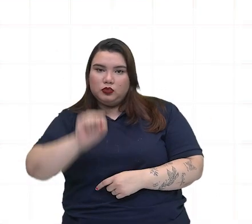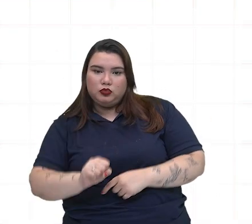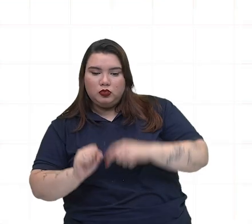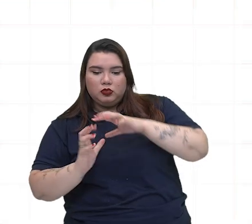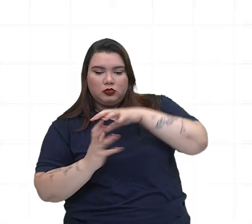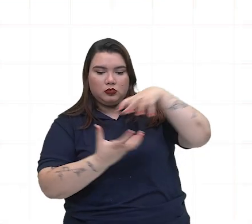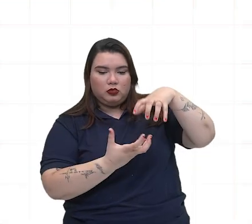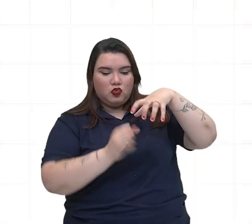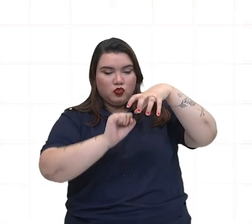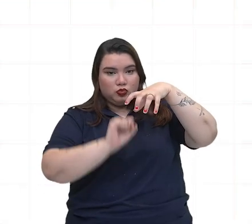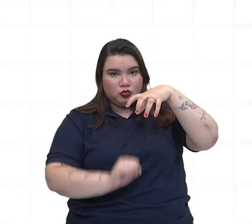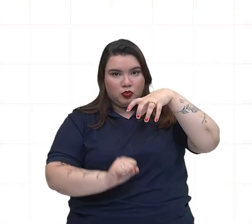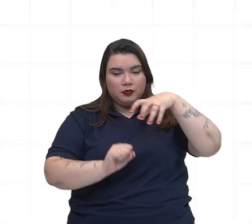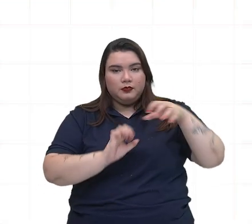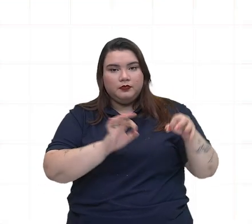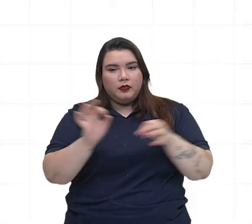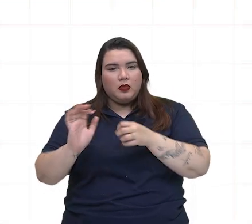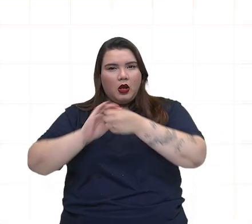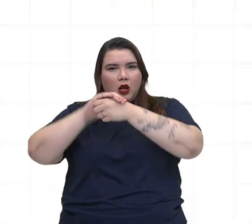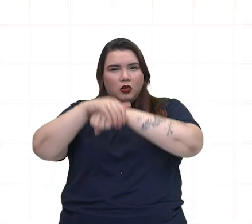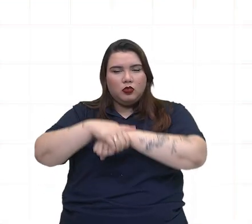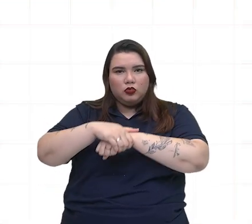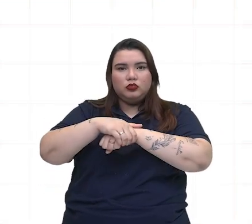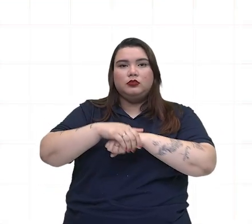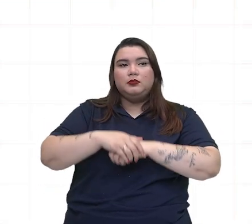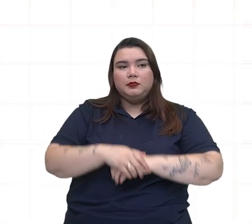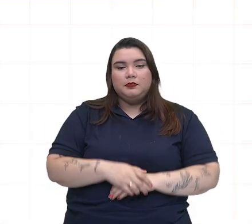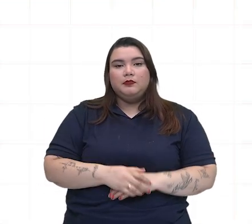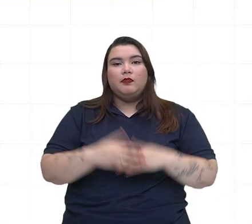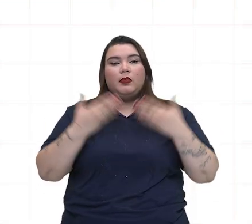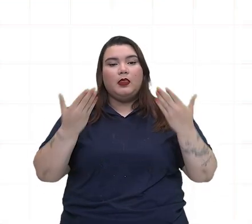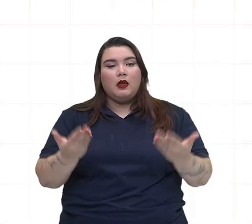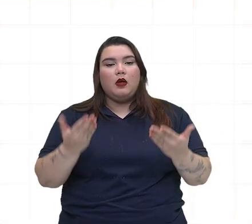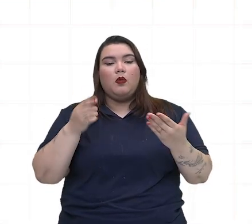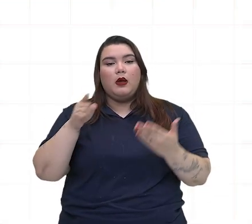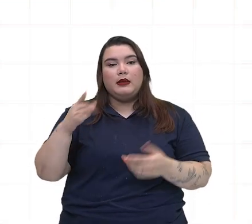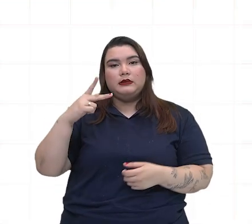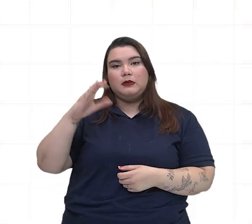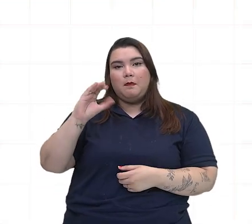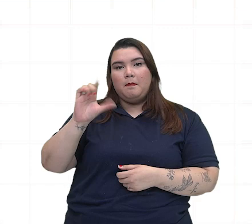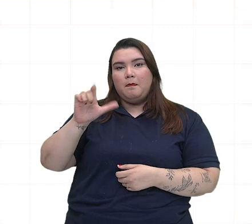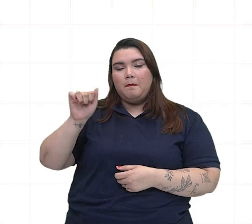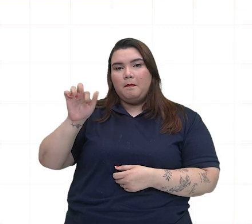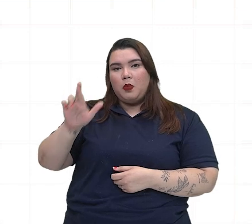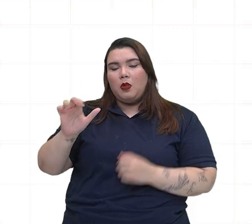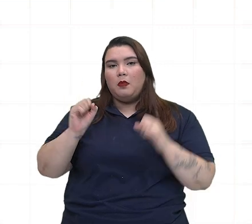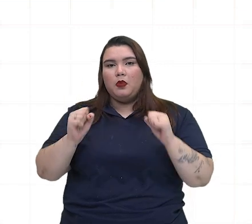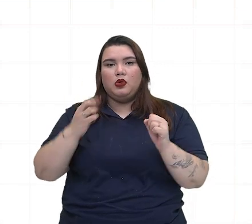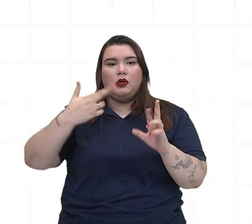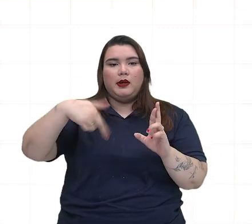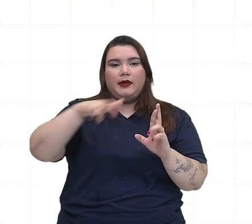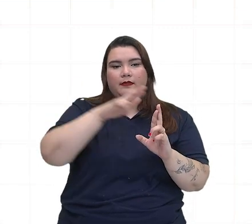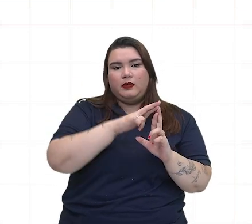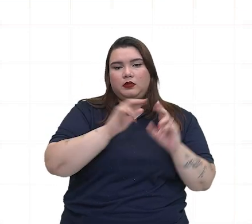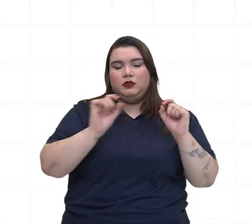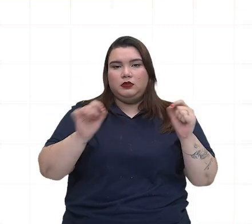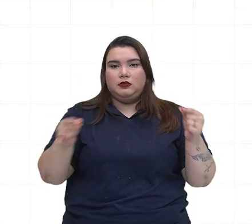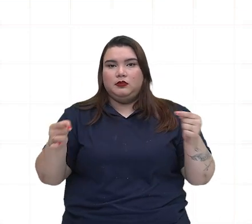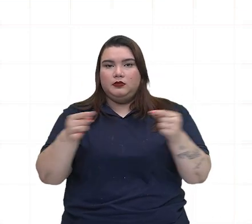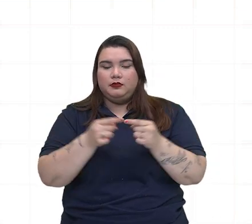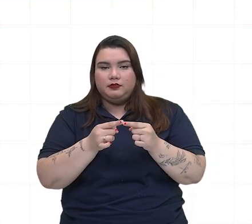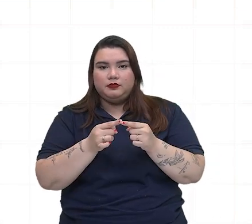sul, durante a noite, no céu noturno, e a estrela polar pode ser utilizada como meio